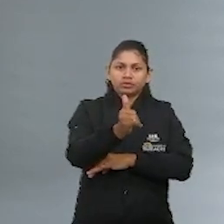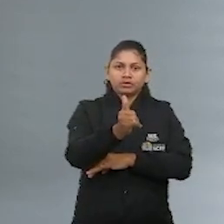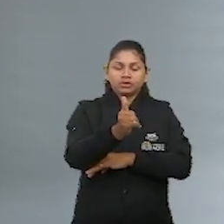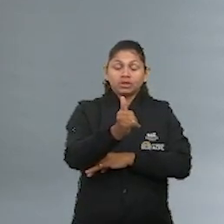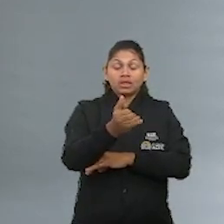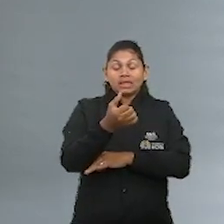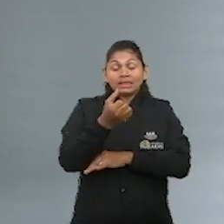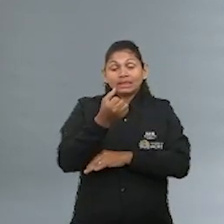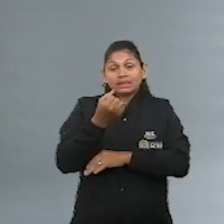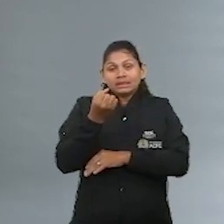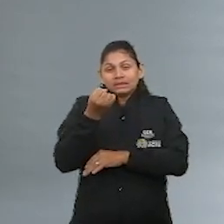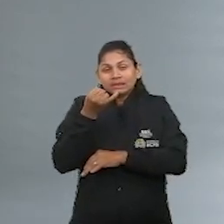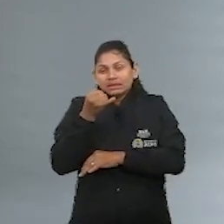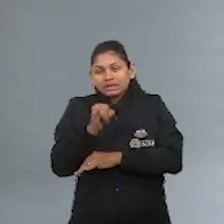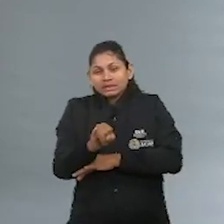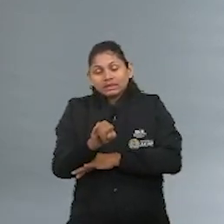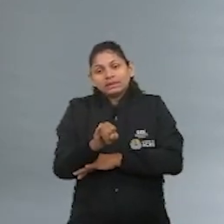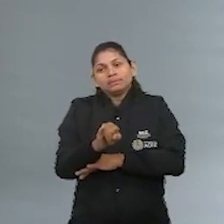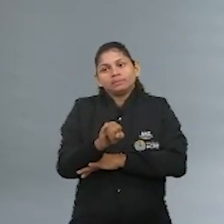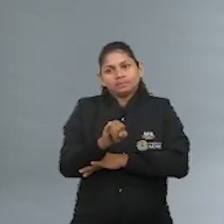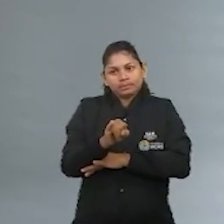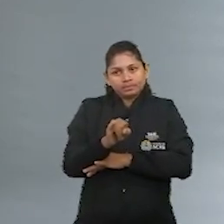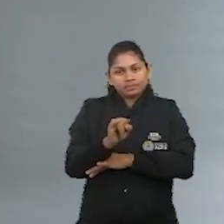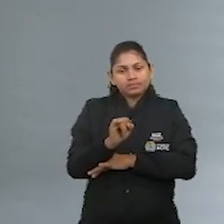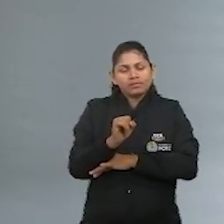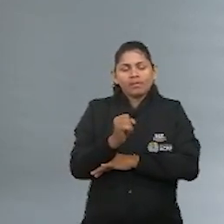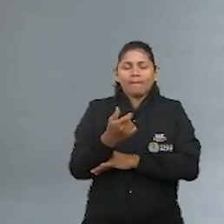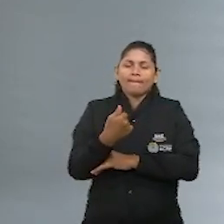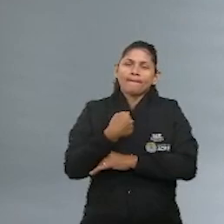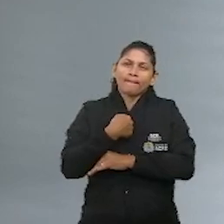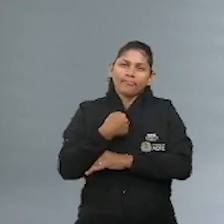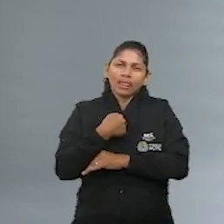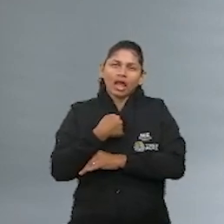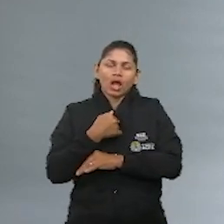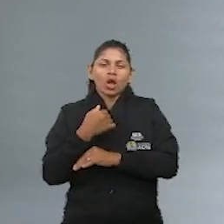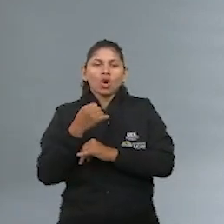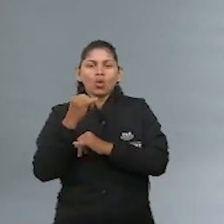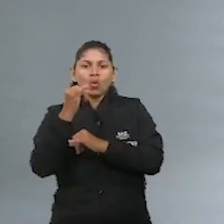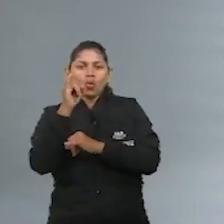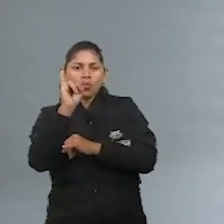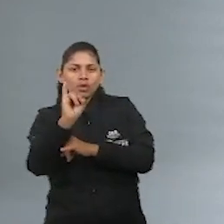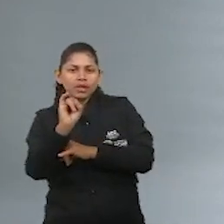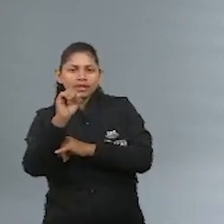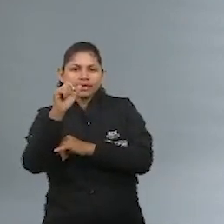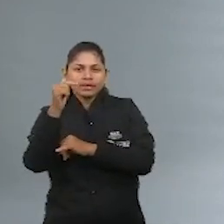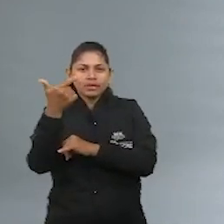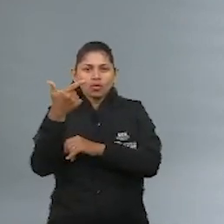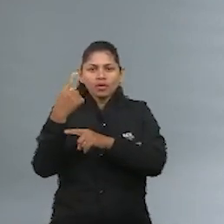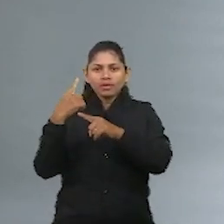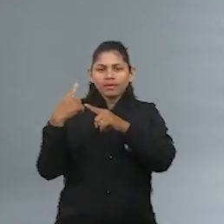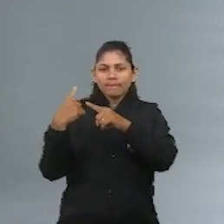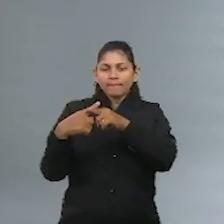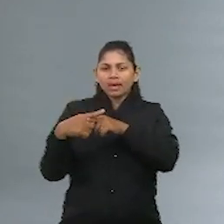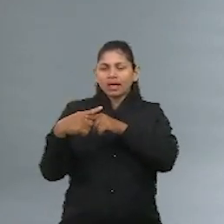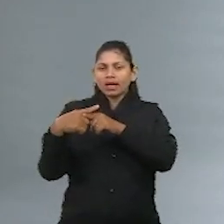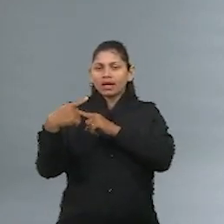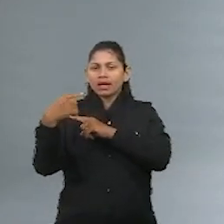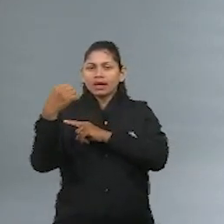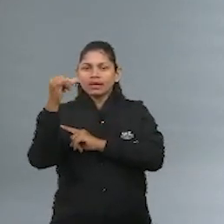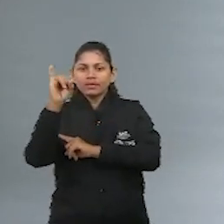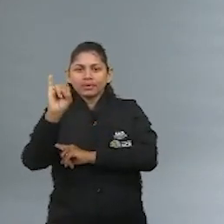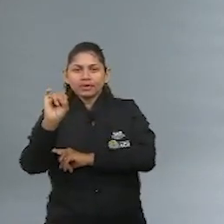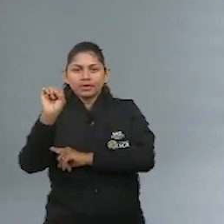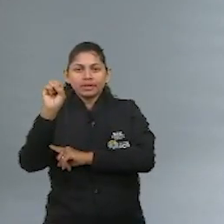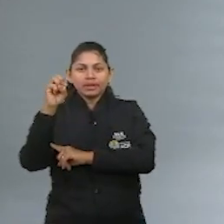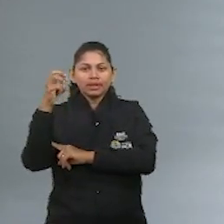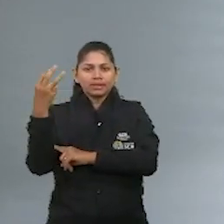eu pegar na matemática, ó, esse I2 mais I3, que é igual a I1, passar todos para o